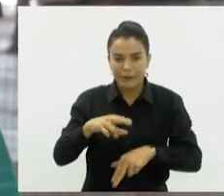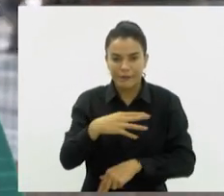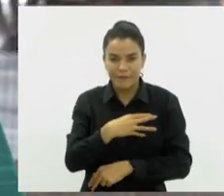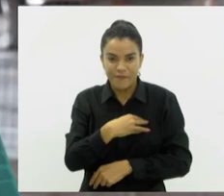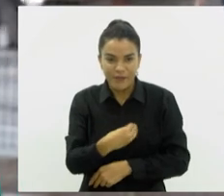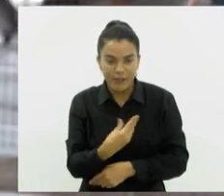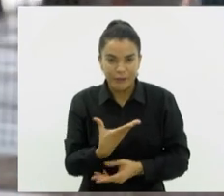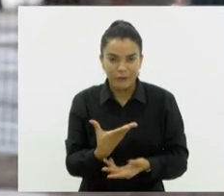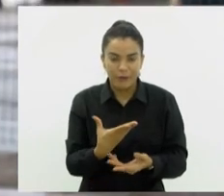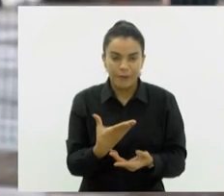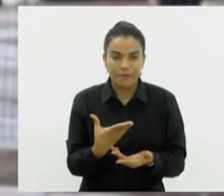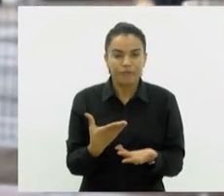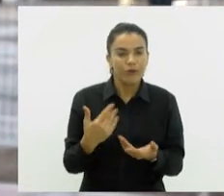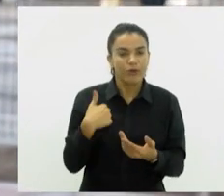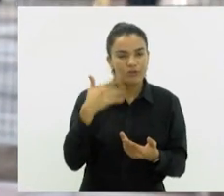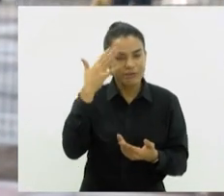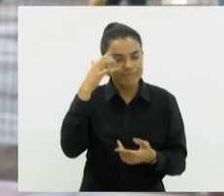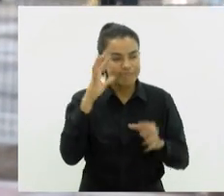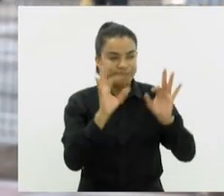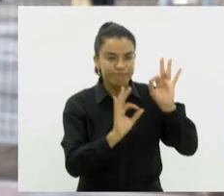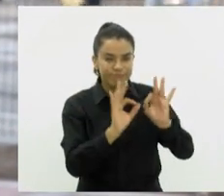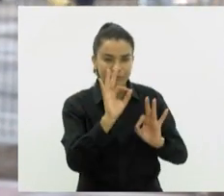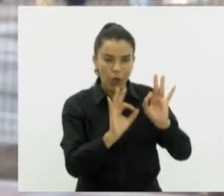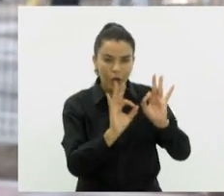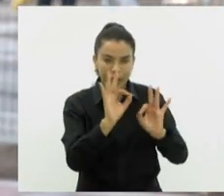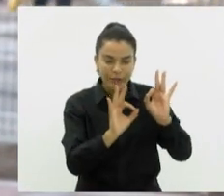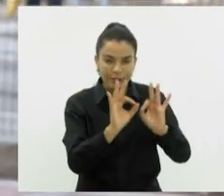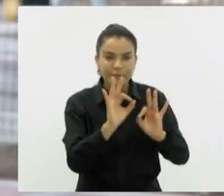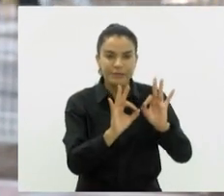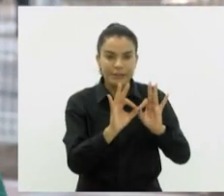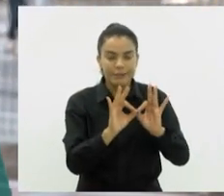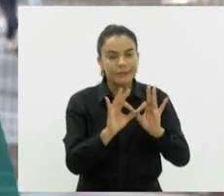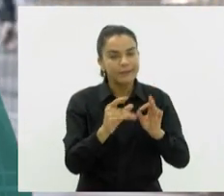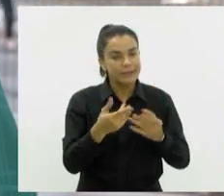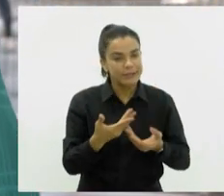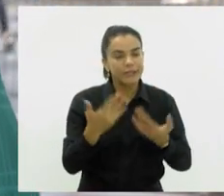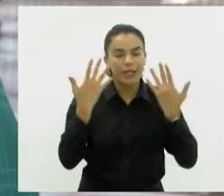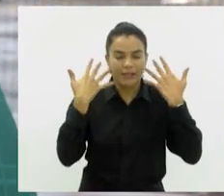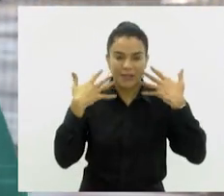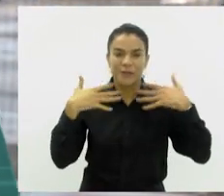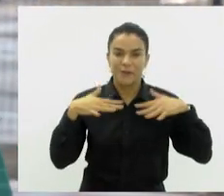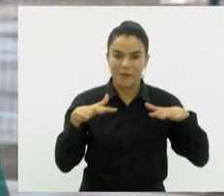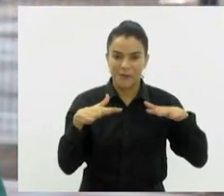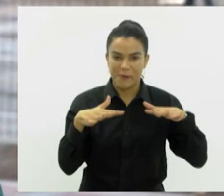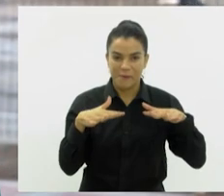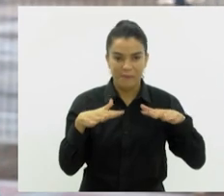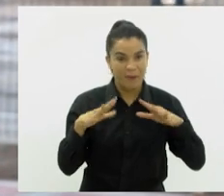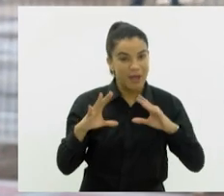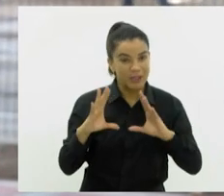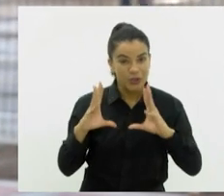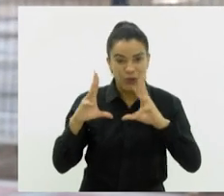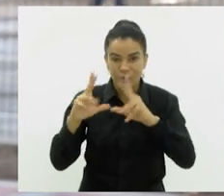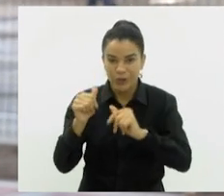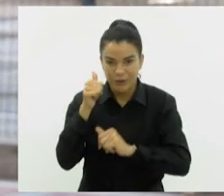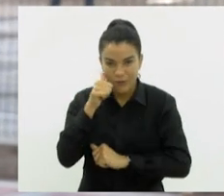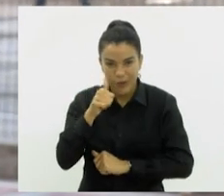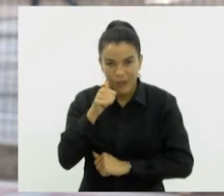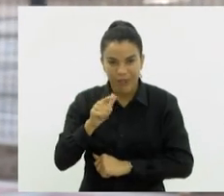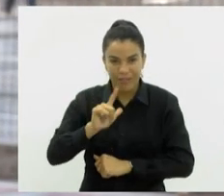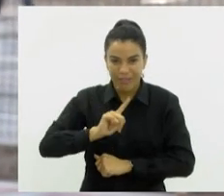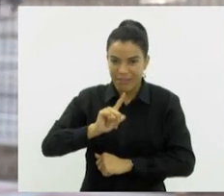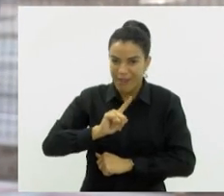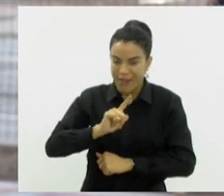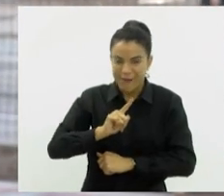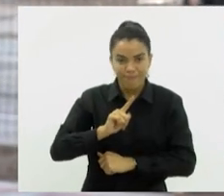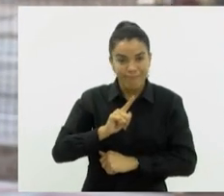vai ser quando a gente se planeja e se organiza isso ocorre natural Nem todas TM esse privilégio